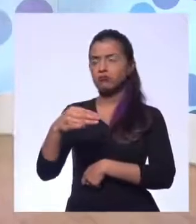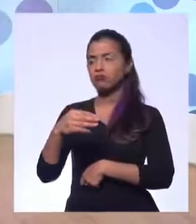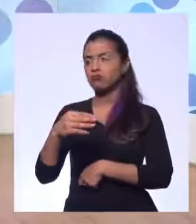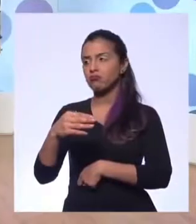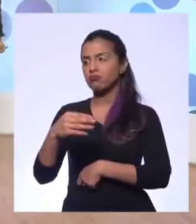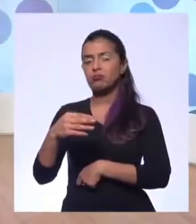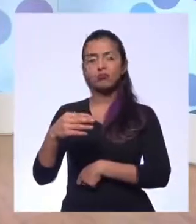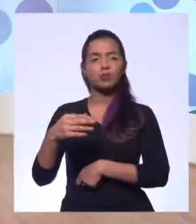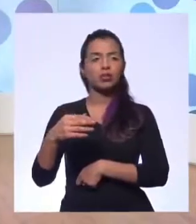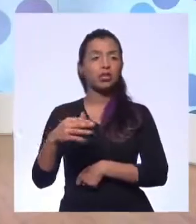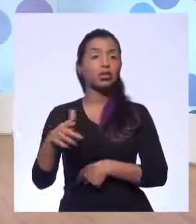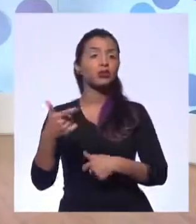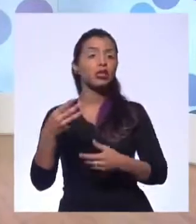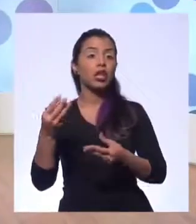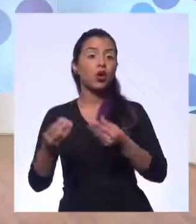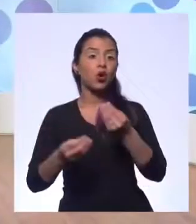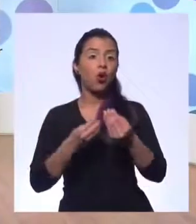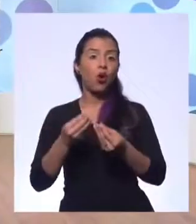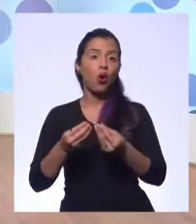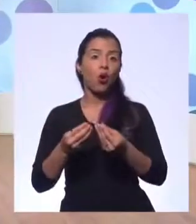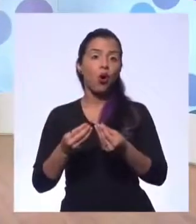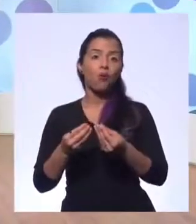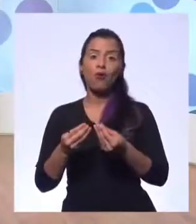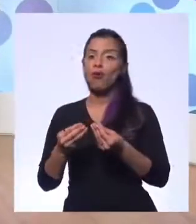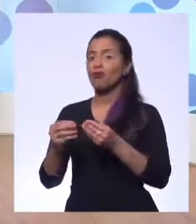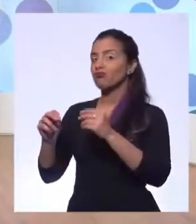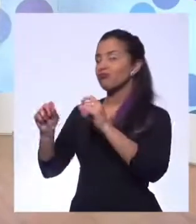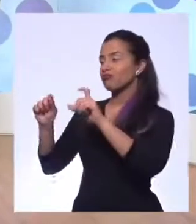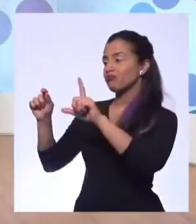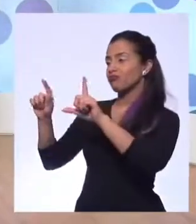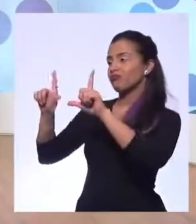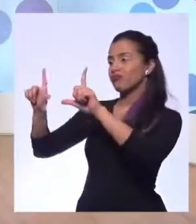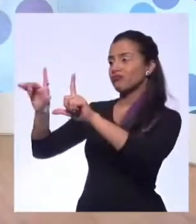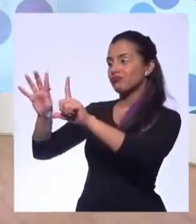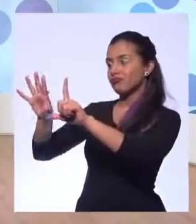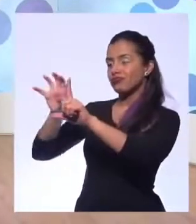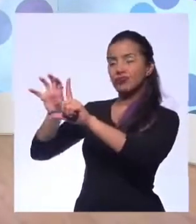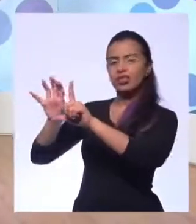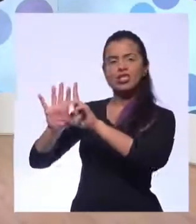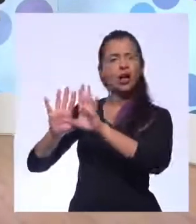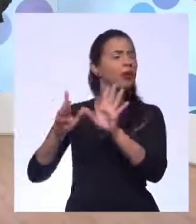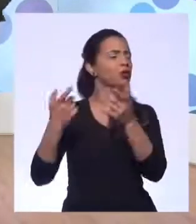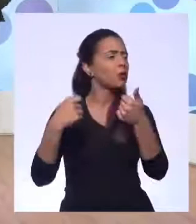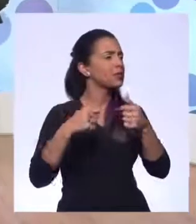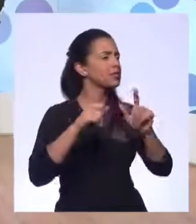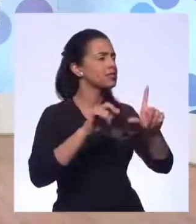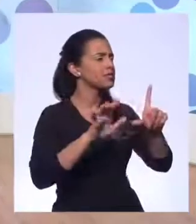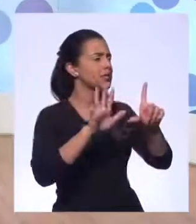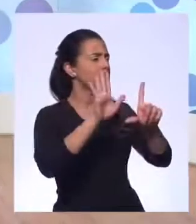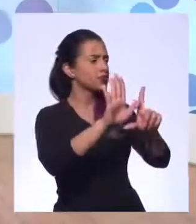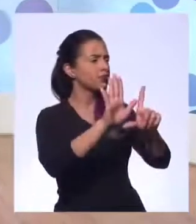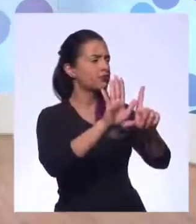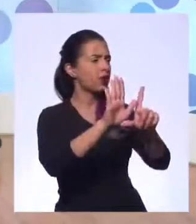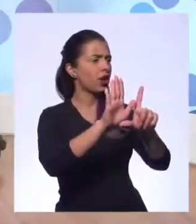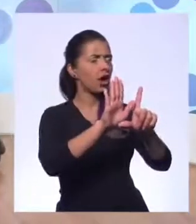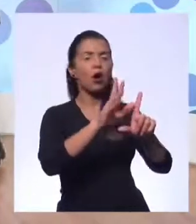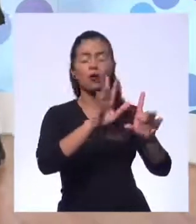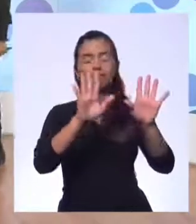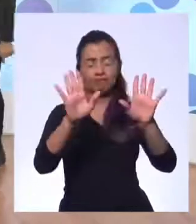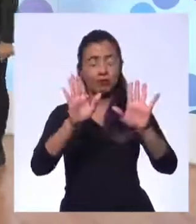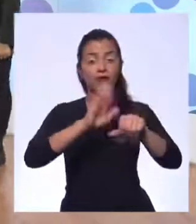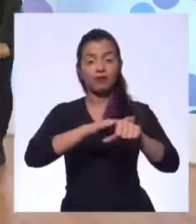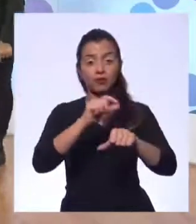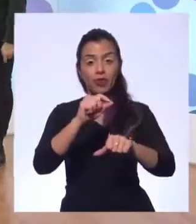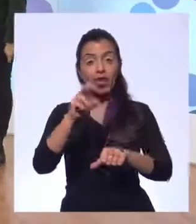Não tem como congelar a imagem e deixar um minutinho no chat hoje. Então, mas eu acho que não precisa congelar. Não precisa, Faz o seguinte, o que você lembra da história